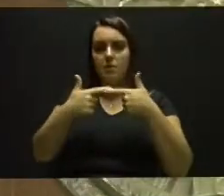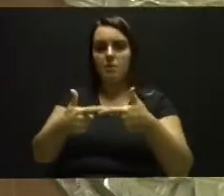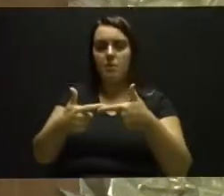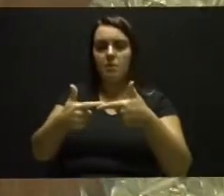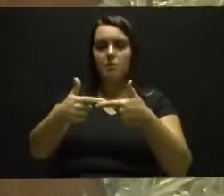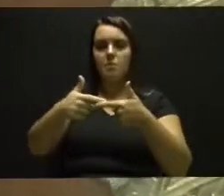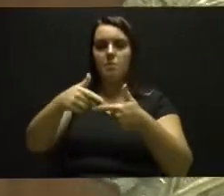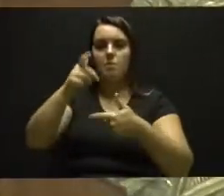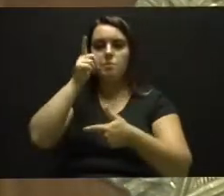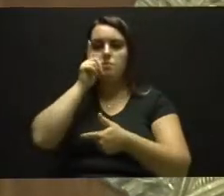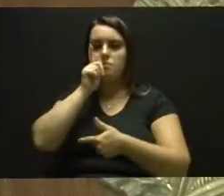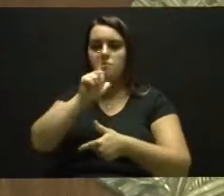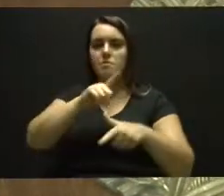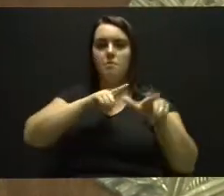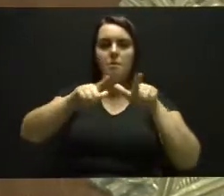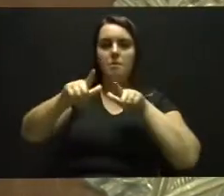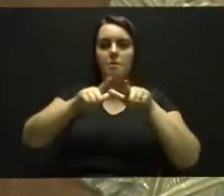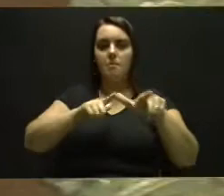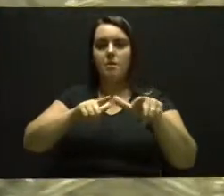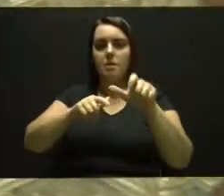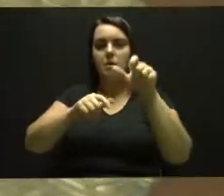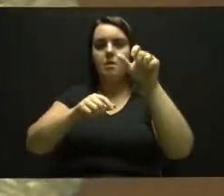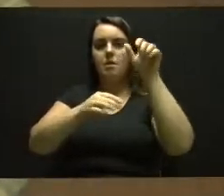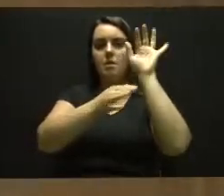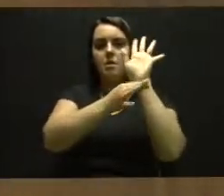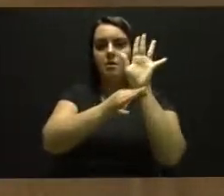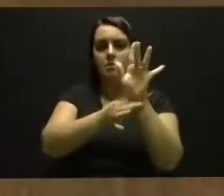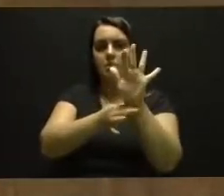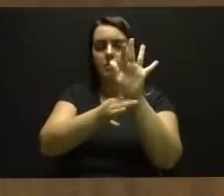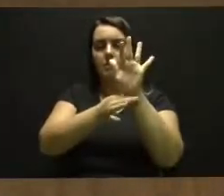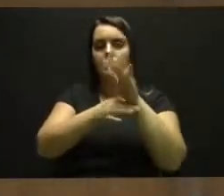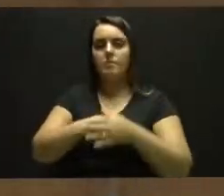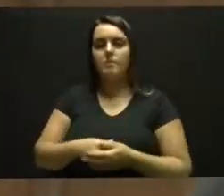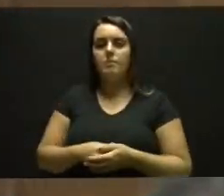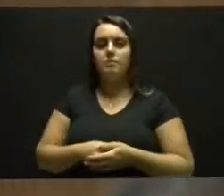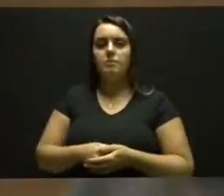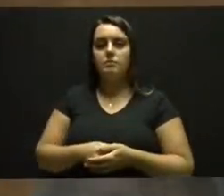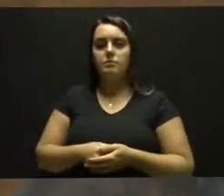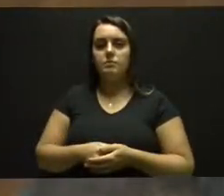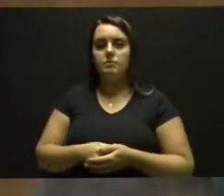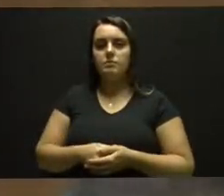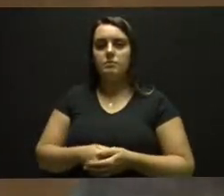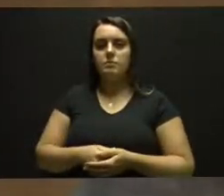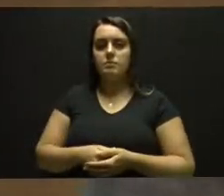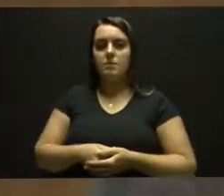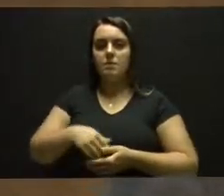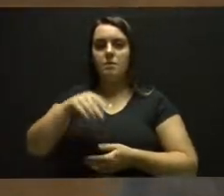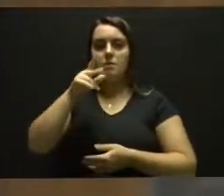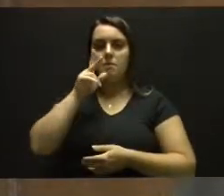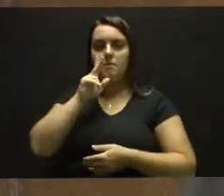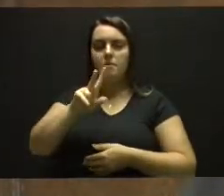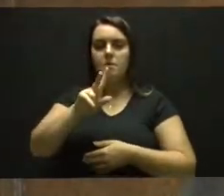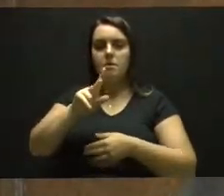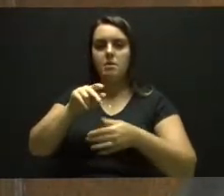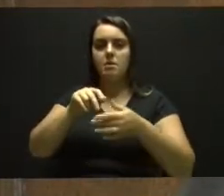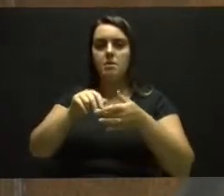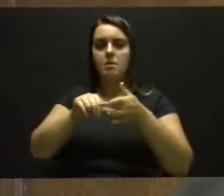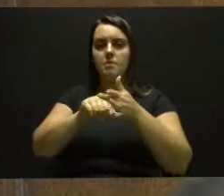ameaçadoras para um gesto de jaguar suster os passos das primeiras bandeiras invasoras